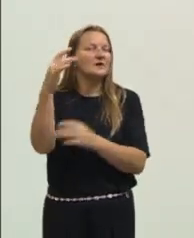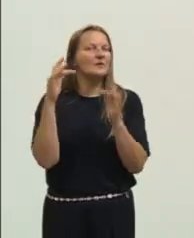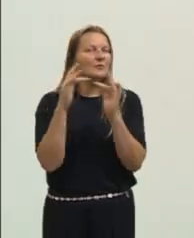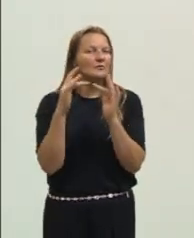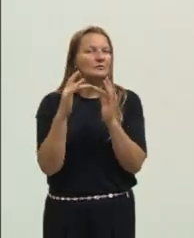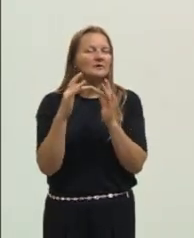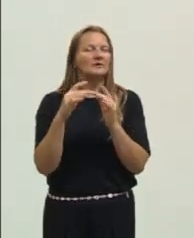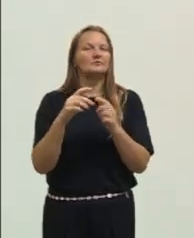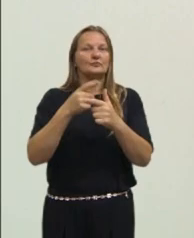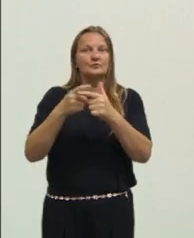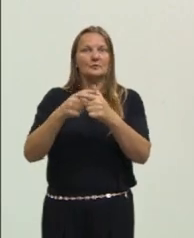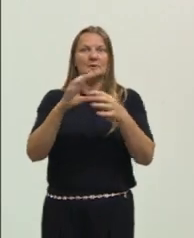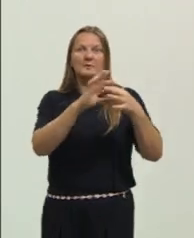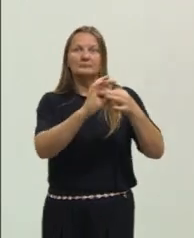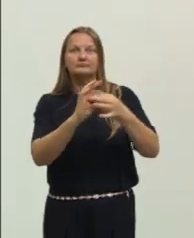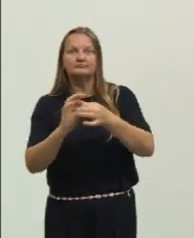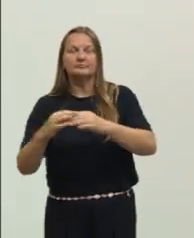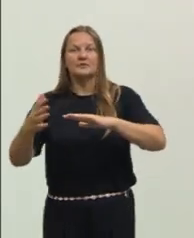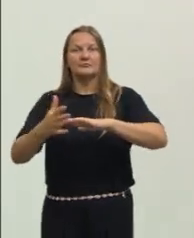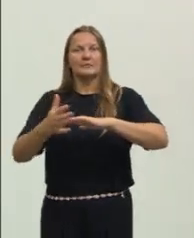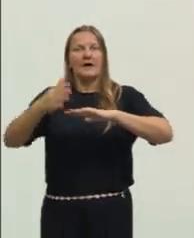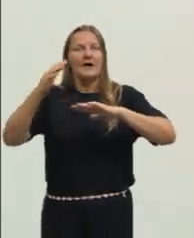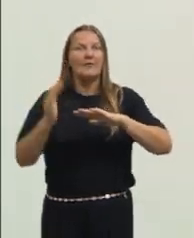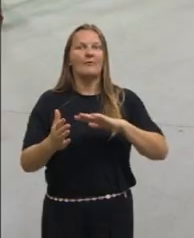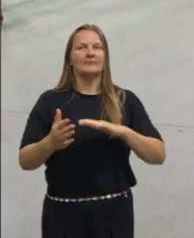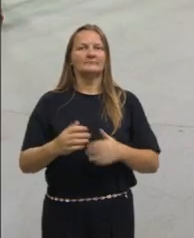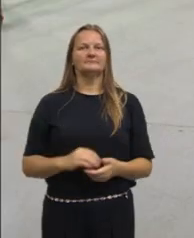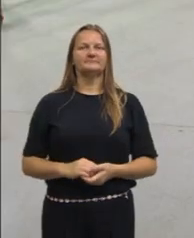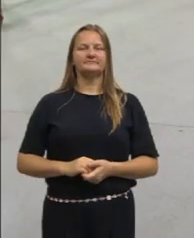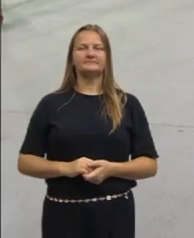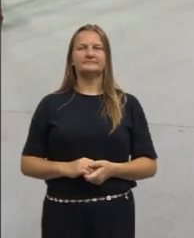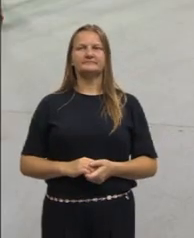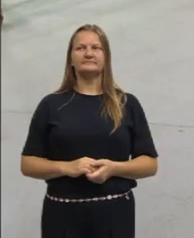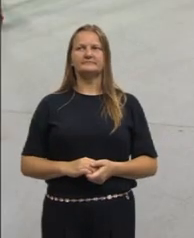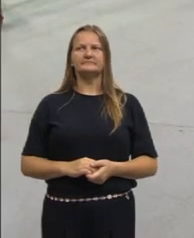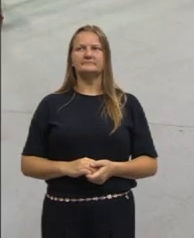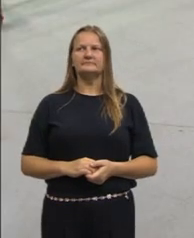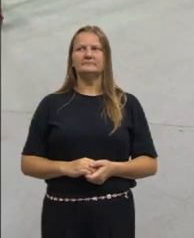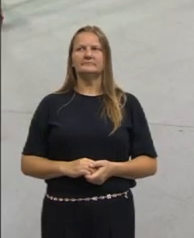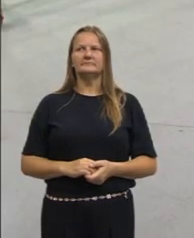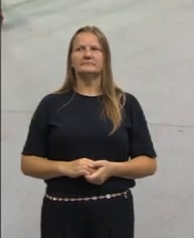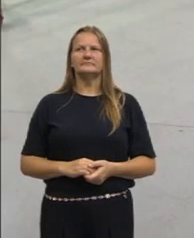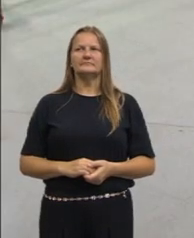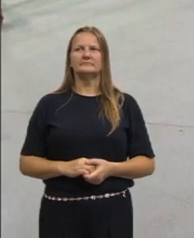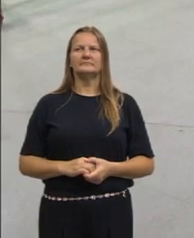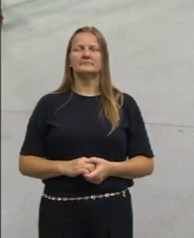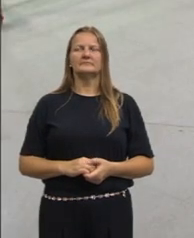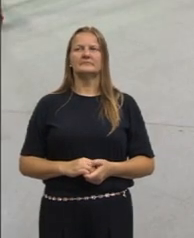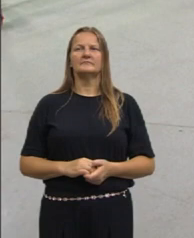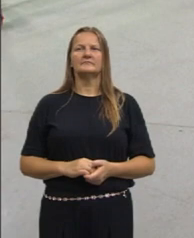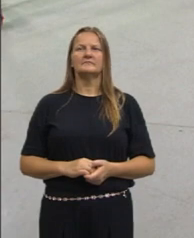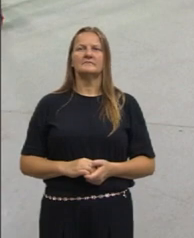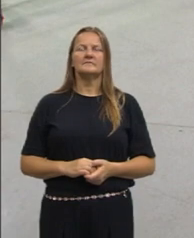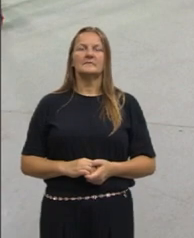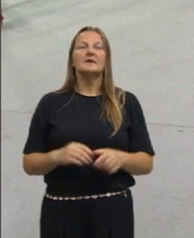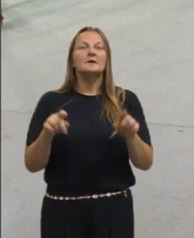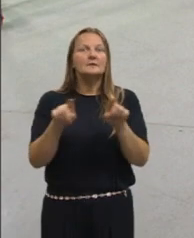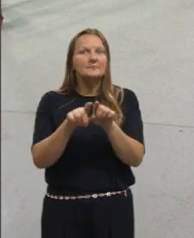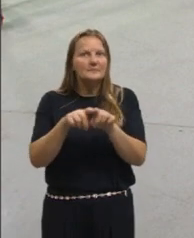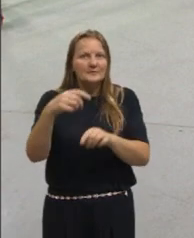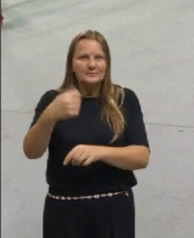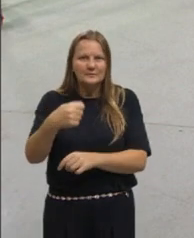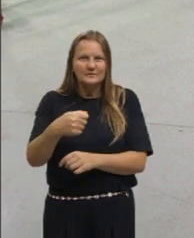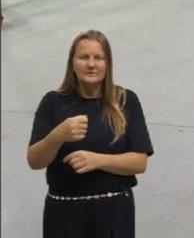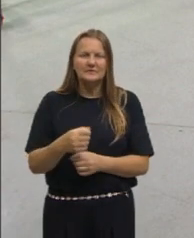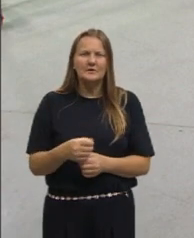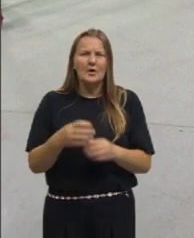com os problemas da contemporaneidade né E isso como tu comentasse O Lucas também é preciso então também se